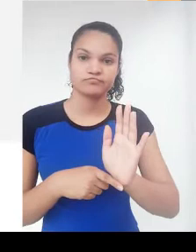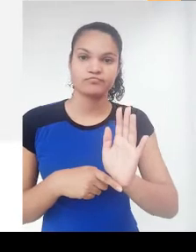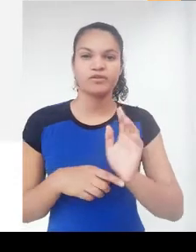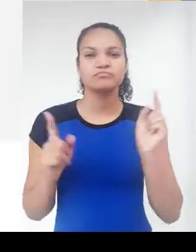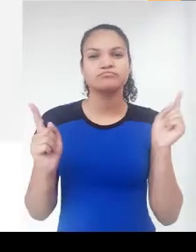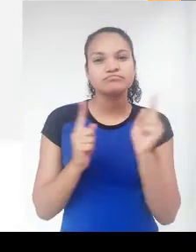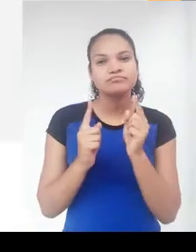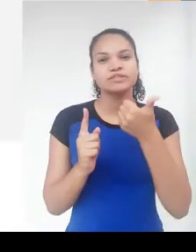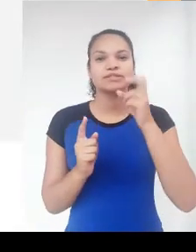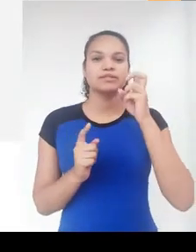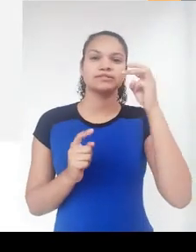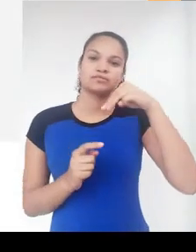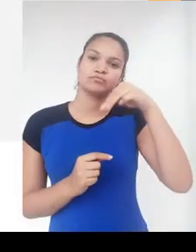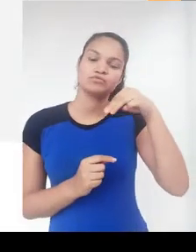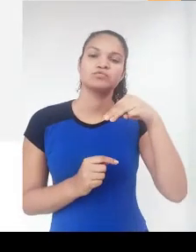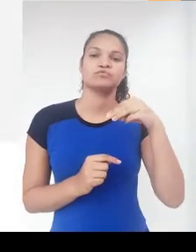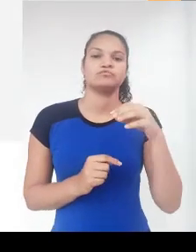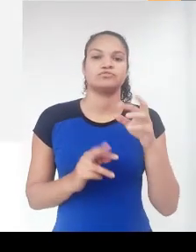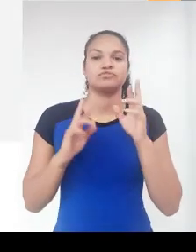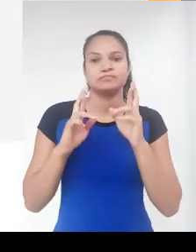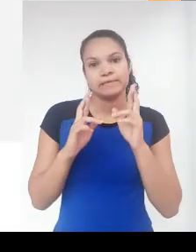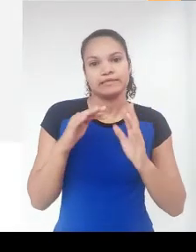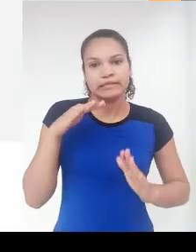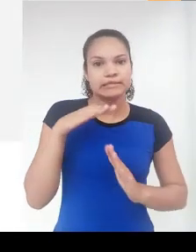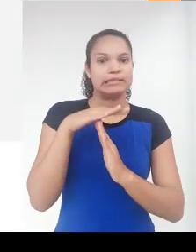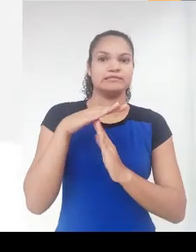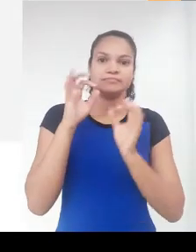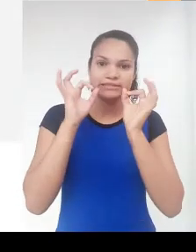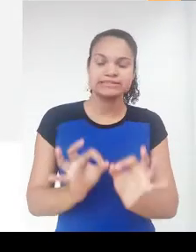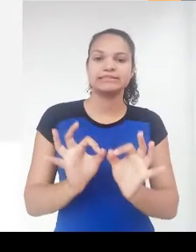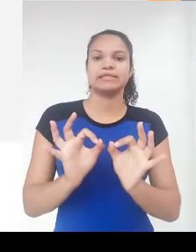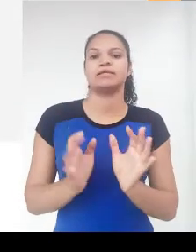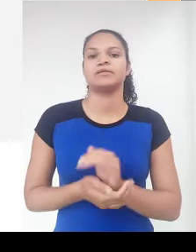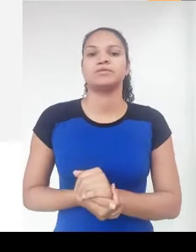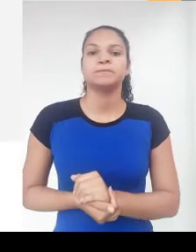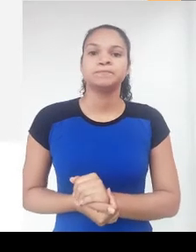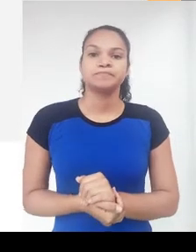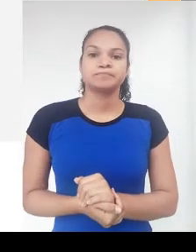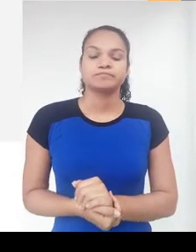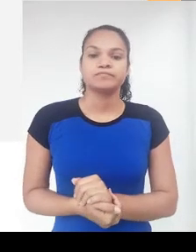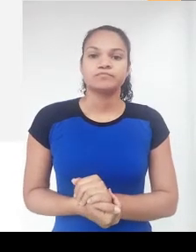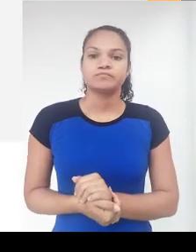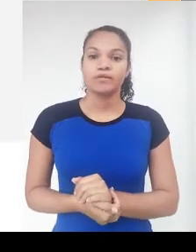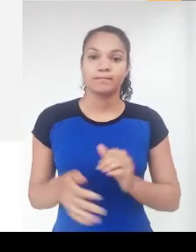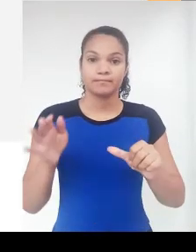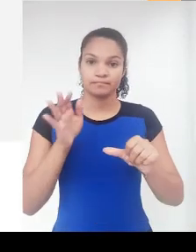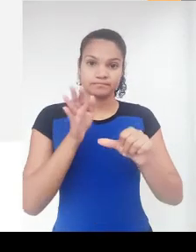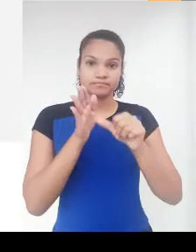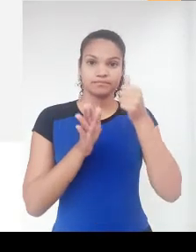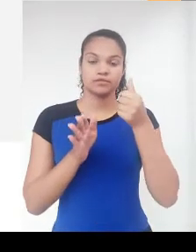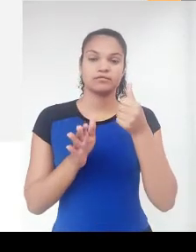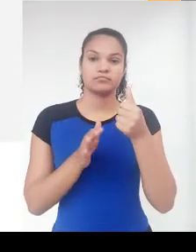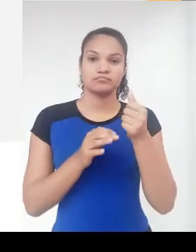curtinha, de no máximo 15 minutos. Espero que a gente não ultrapasse esse tempo limite. Em primeiro lugar,